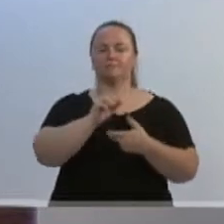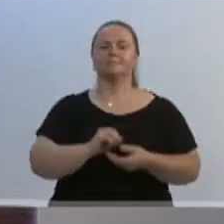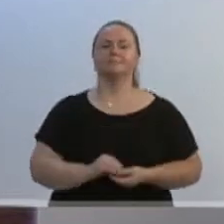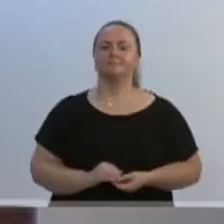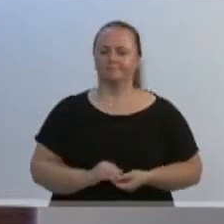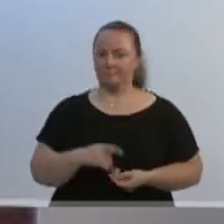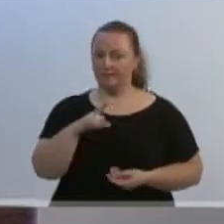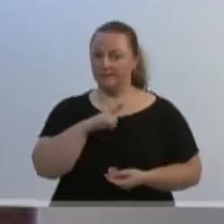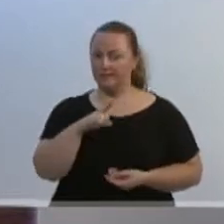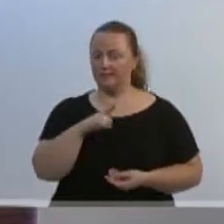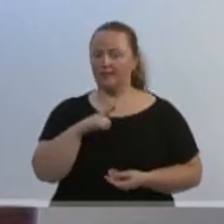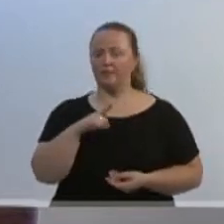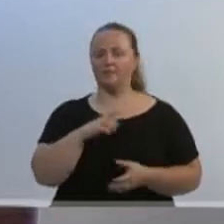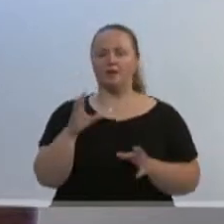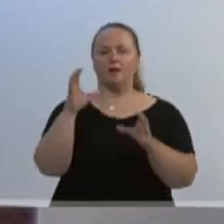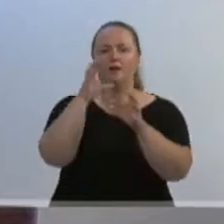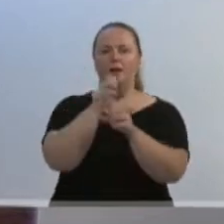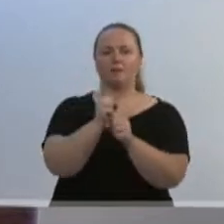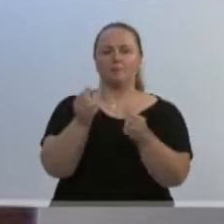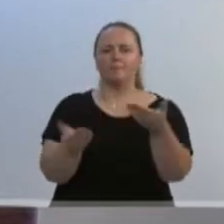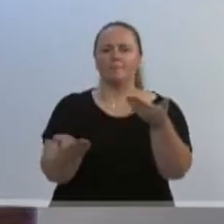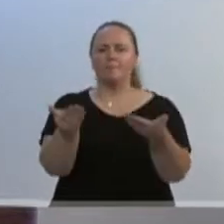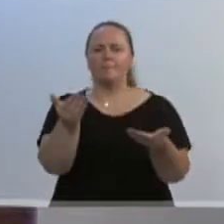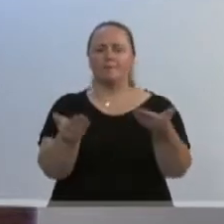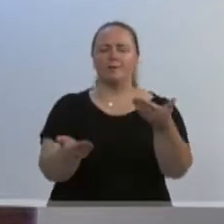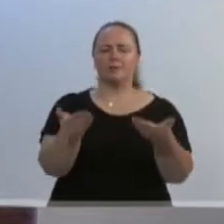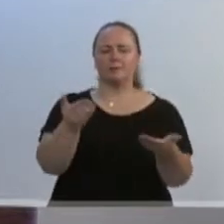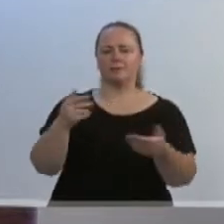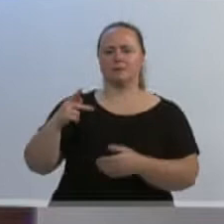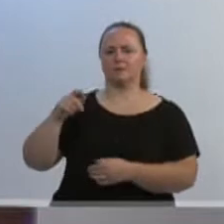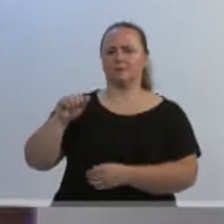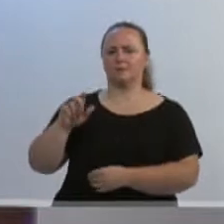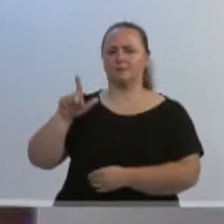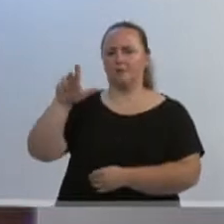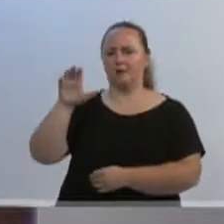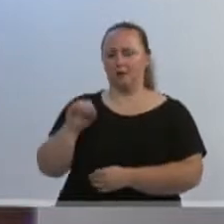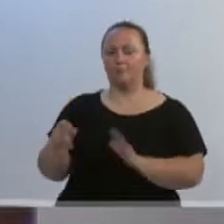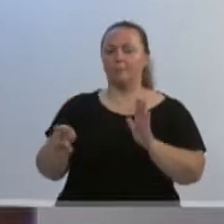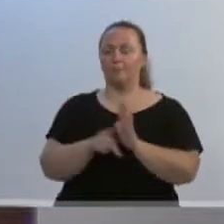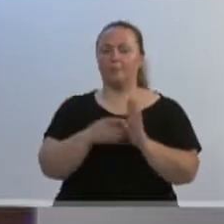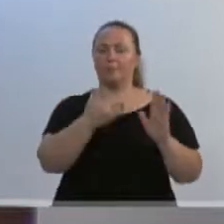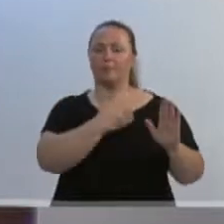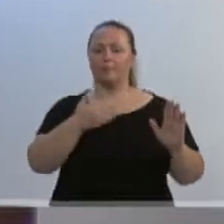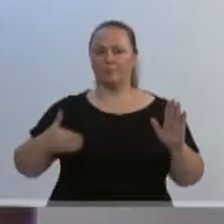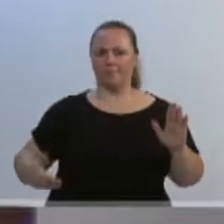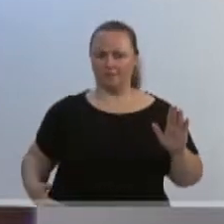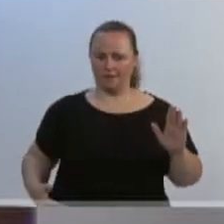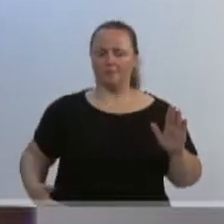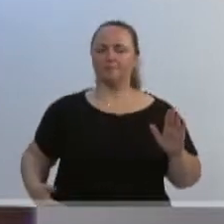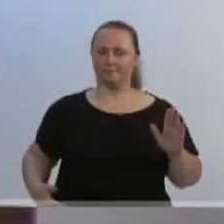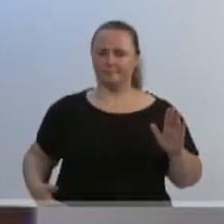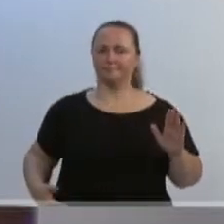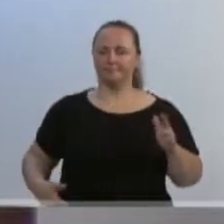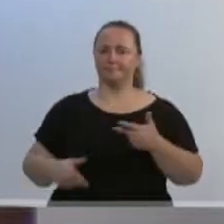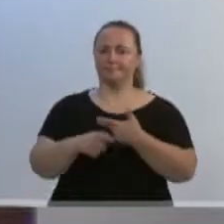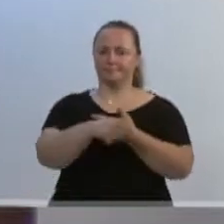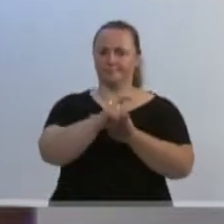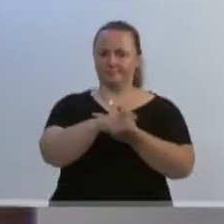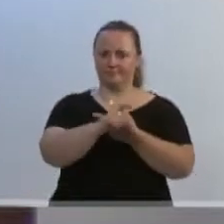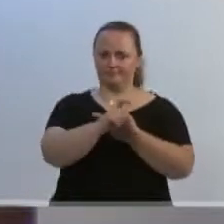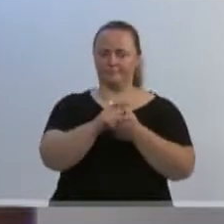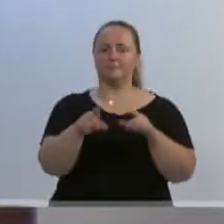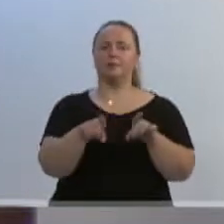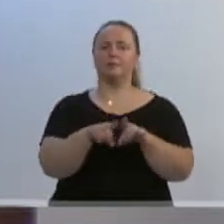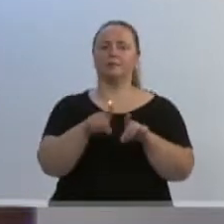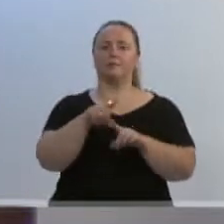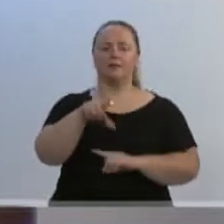do secretário Paulo Costa, uma prestação de conta do Governo Executivo Municipal, e também foi eleito o